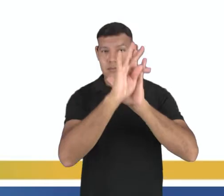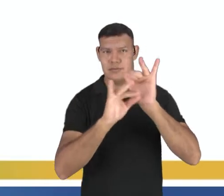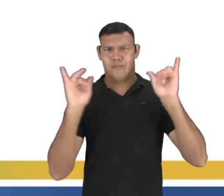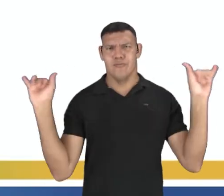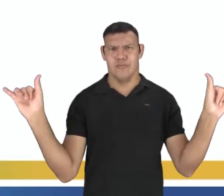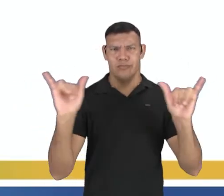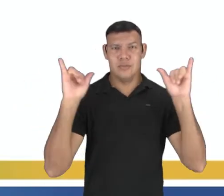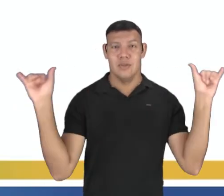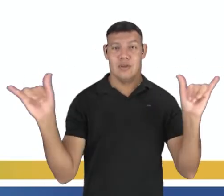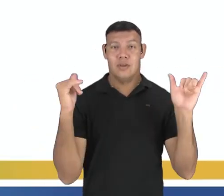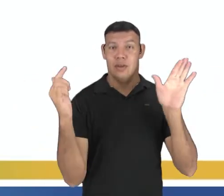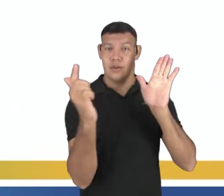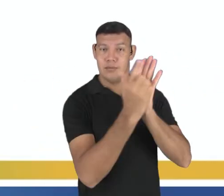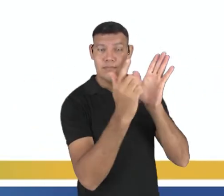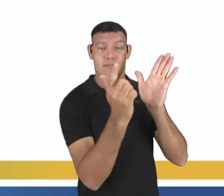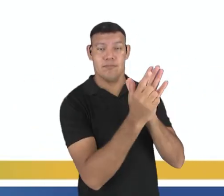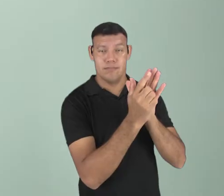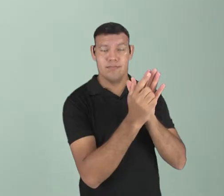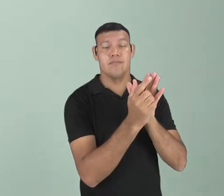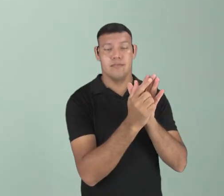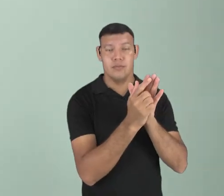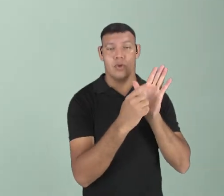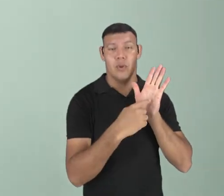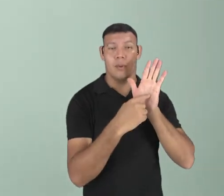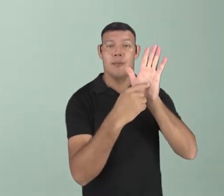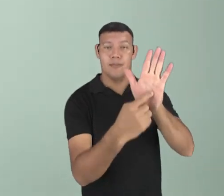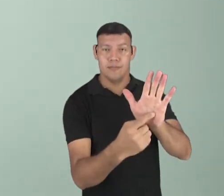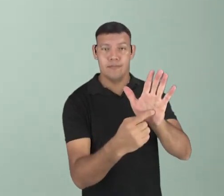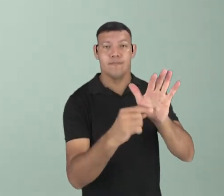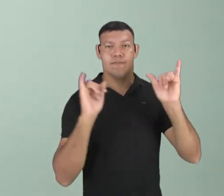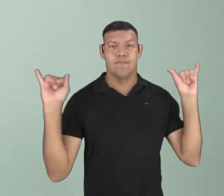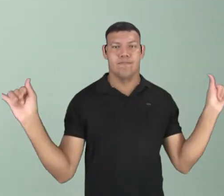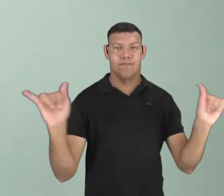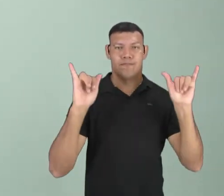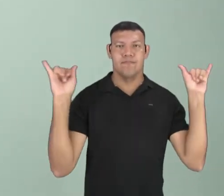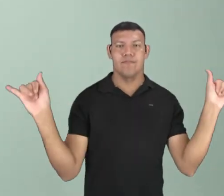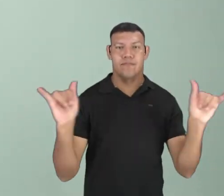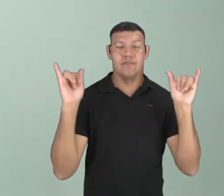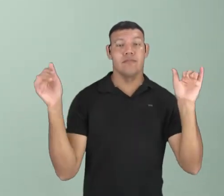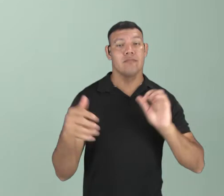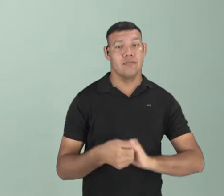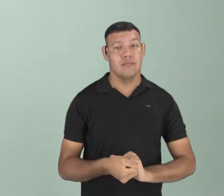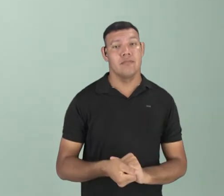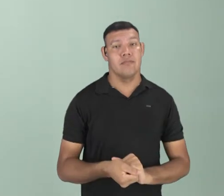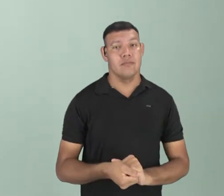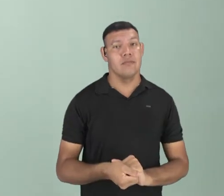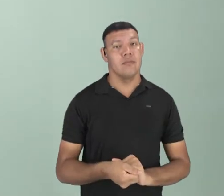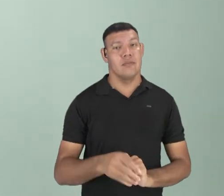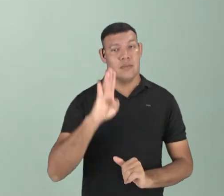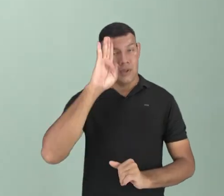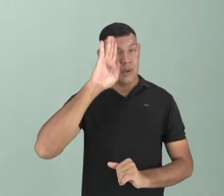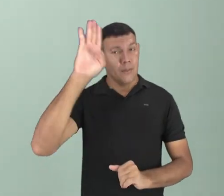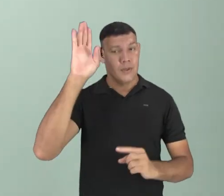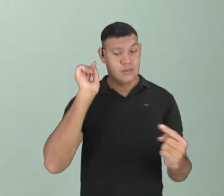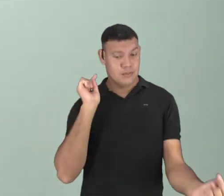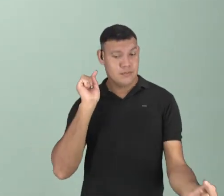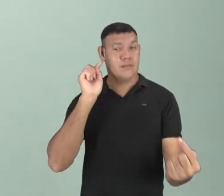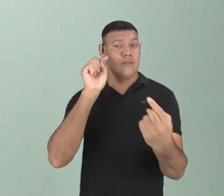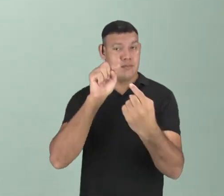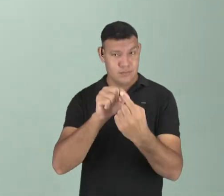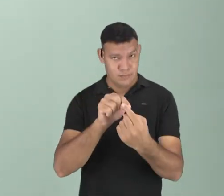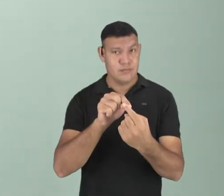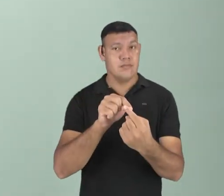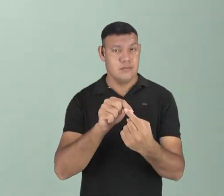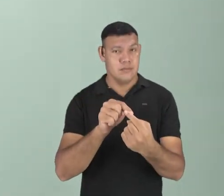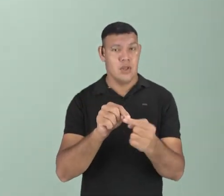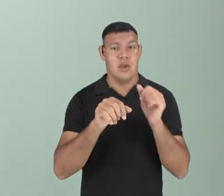eles têm como função trazer a notícia em voga. O principal objetivo aqui